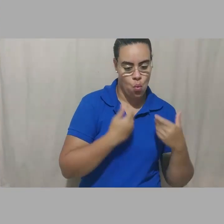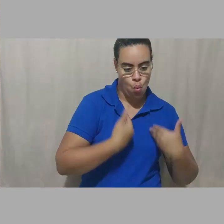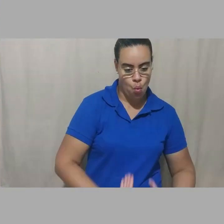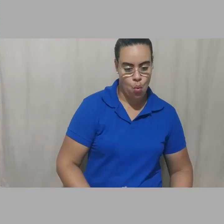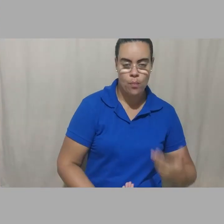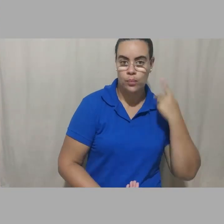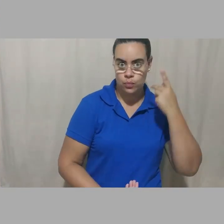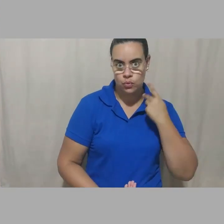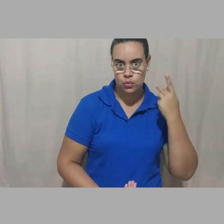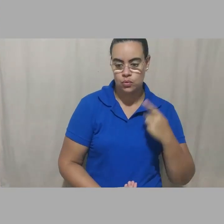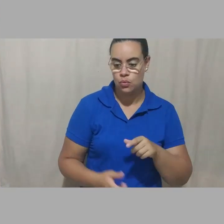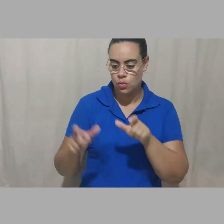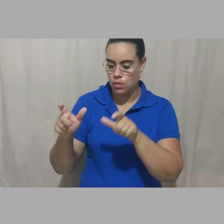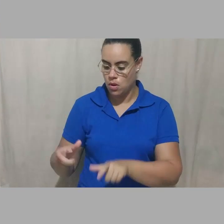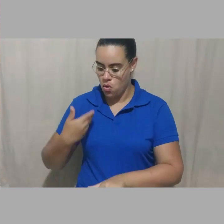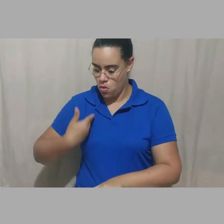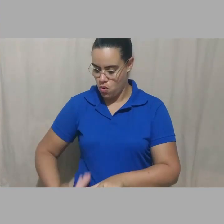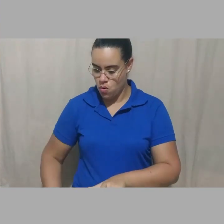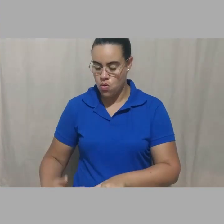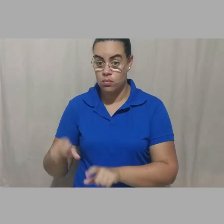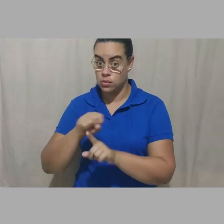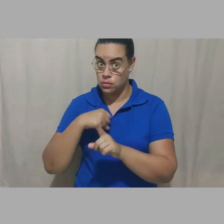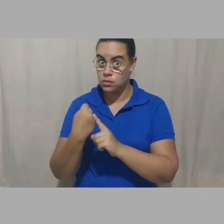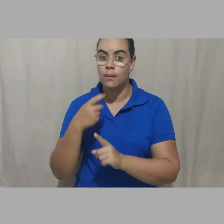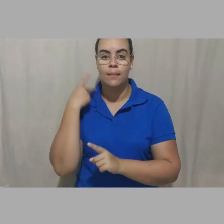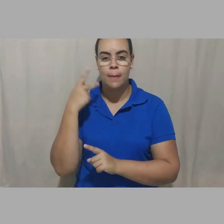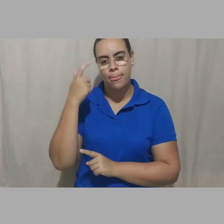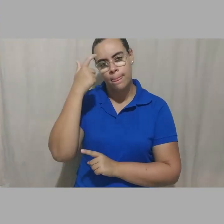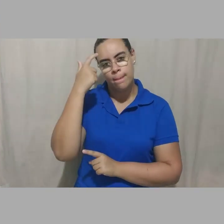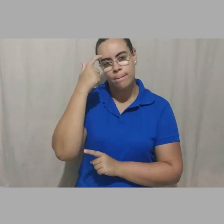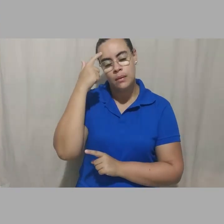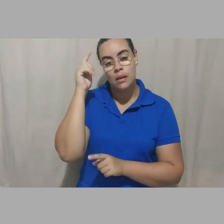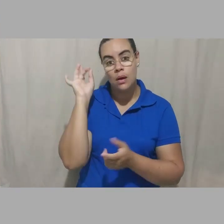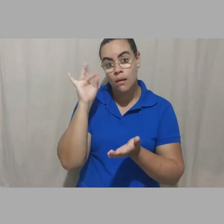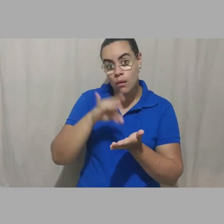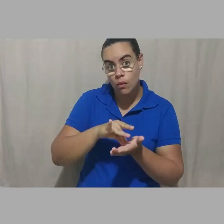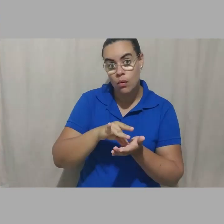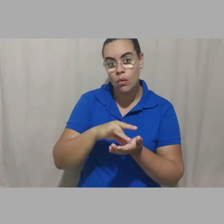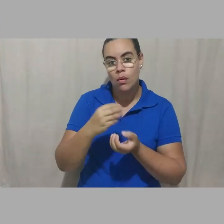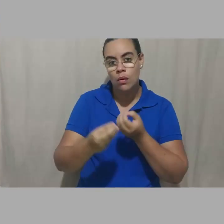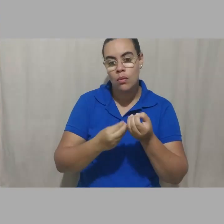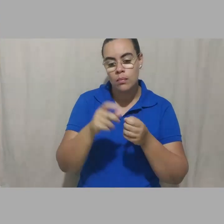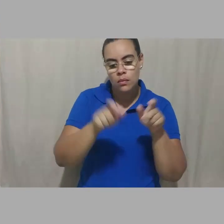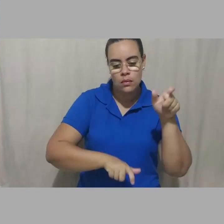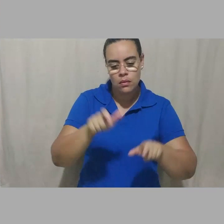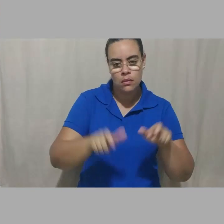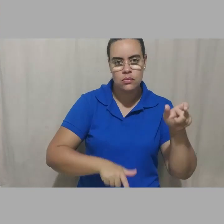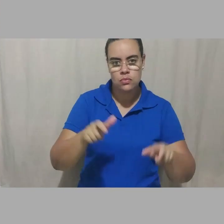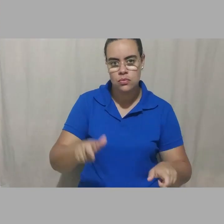o corpo indivíduo político e o corpo social político, né? Pensar na materialização de si